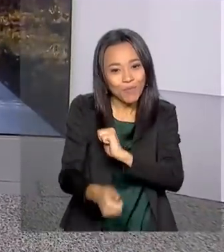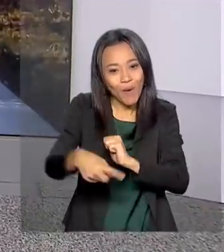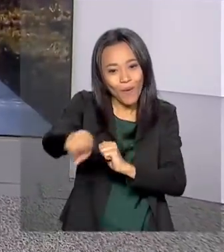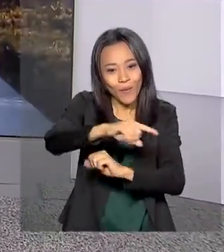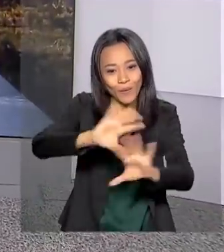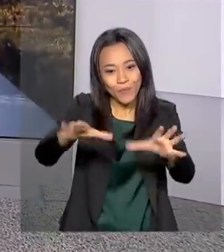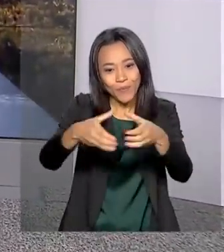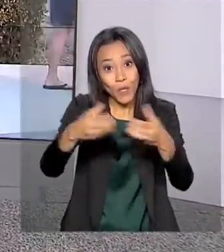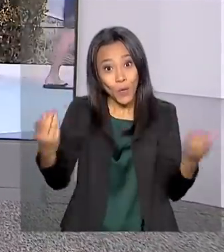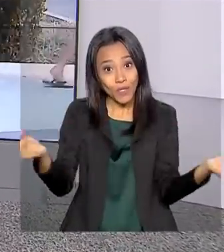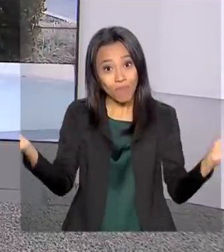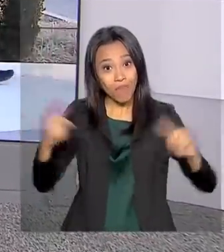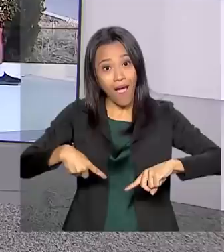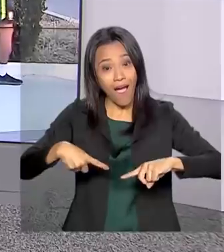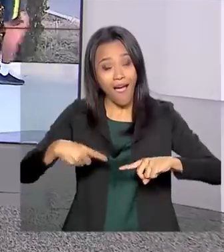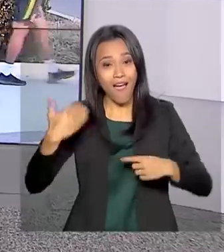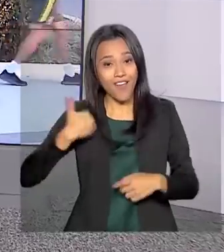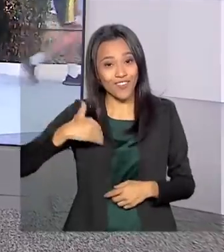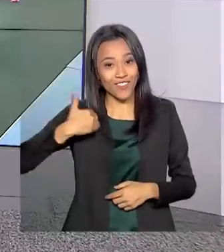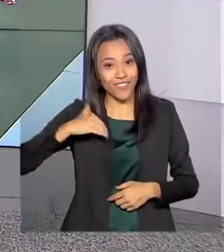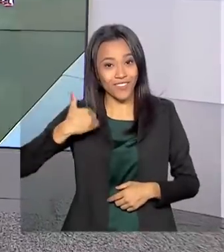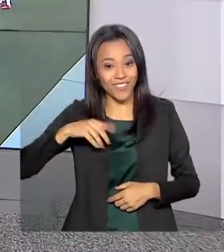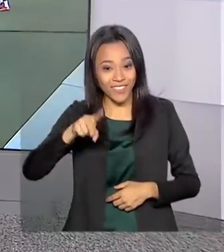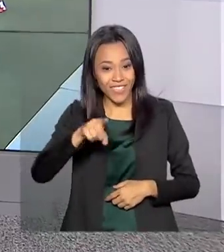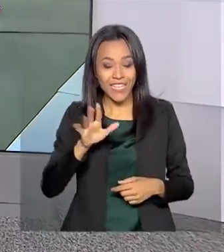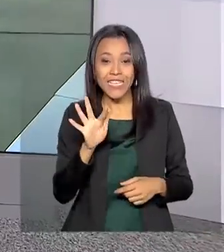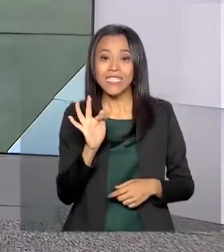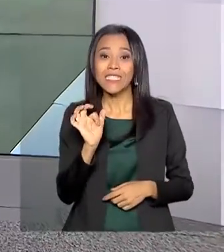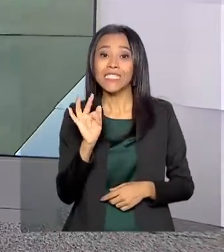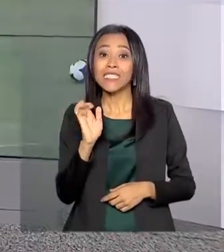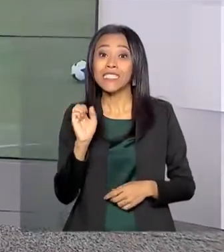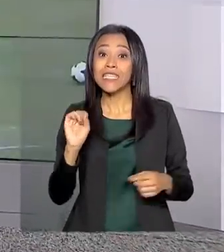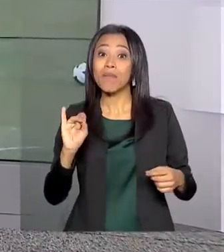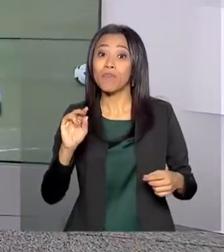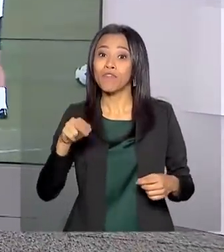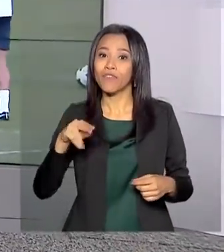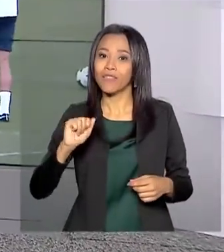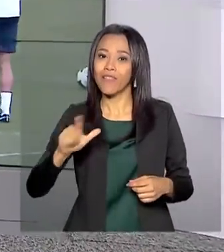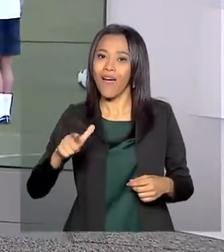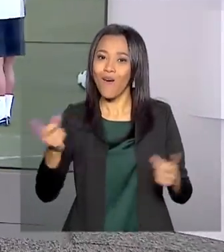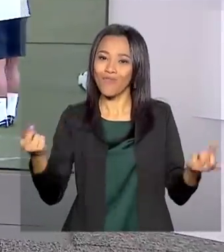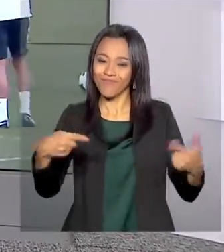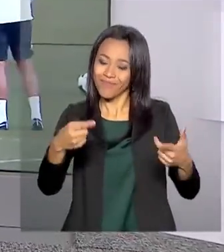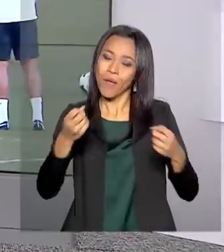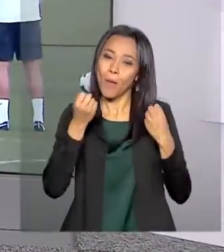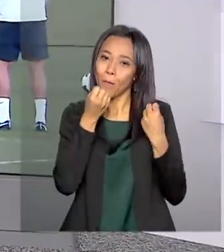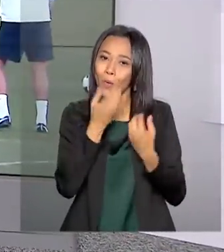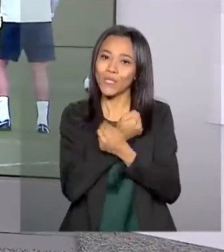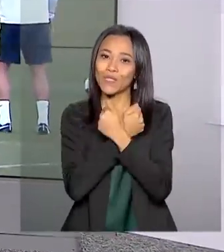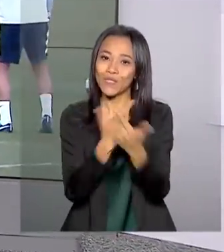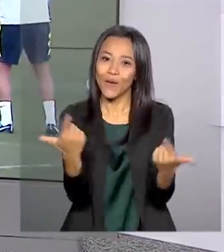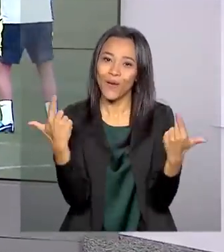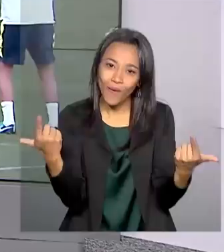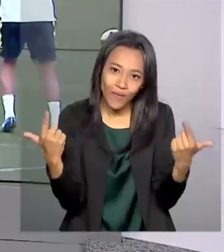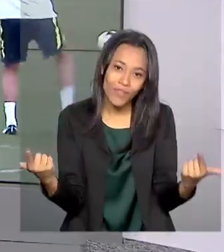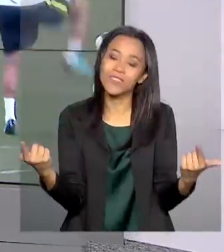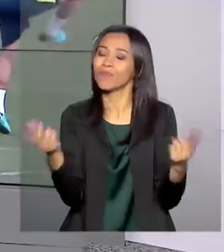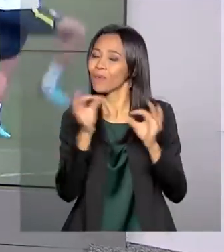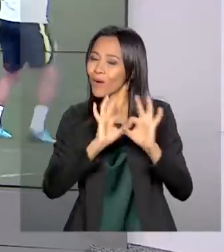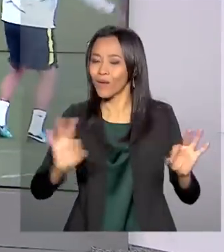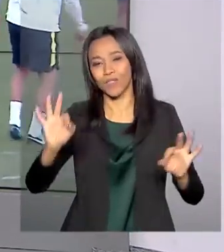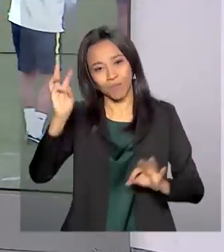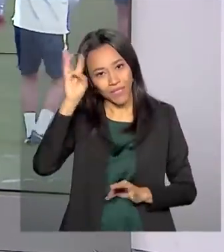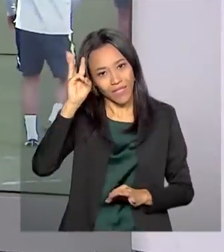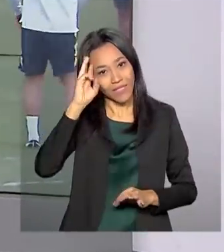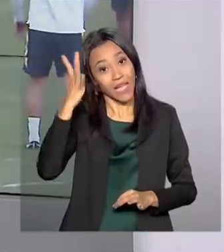hoje enfrenta a argentina na semifinal da copa américa em belo horizonte então boa sorte para os nossos jogadores uma ótima terça feira pra você